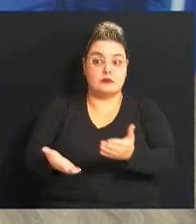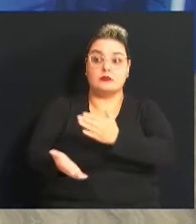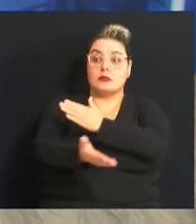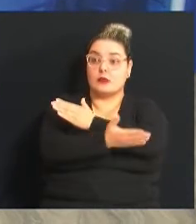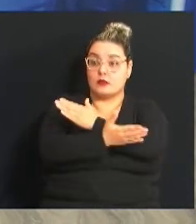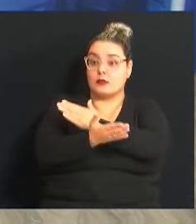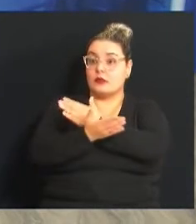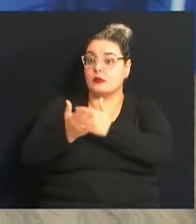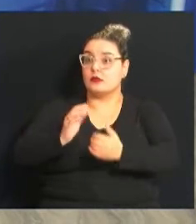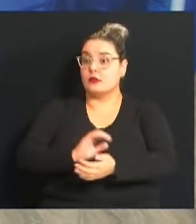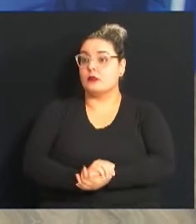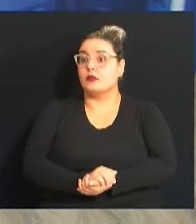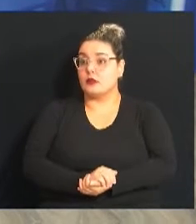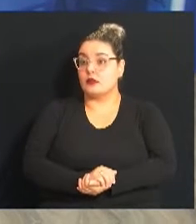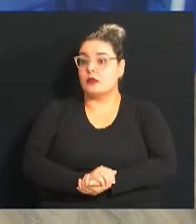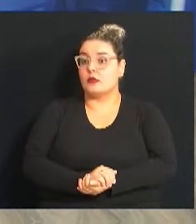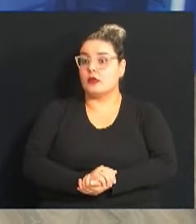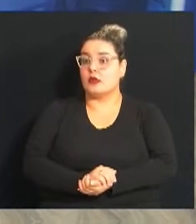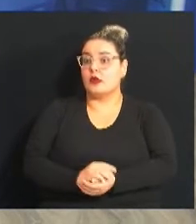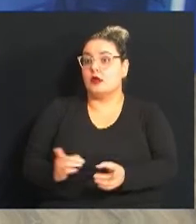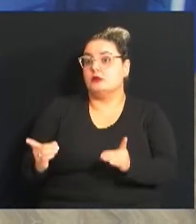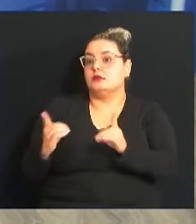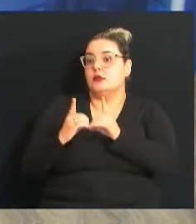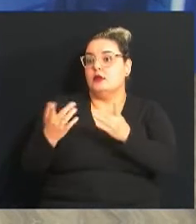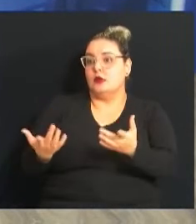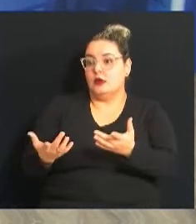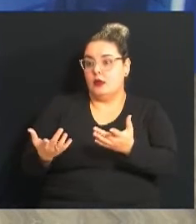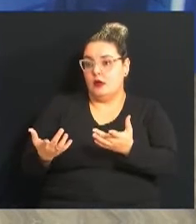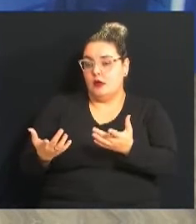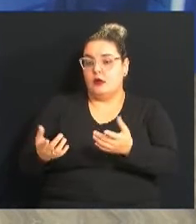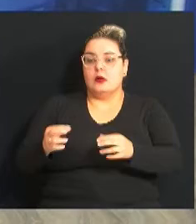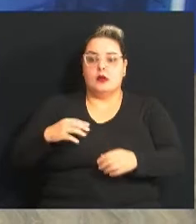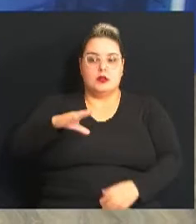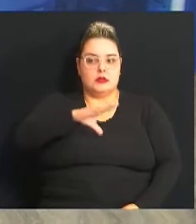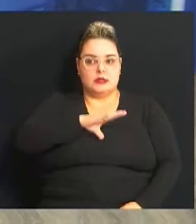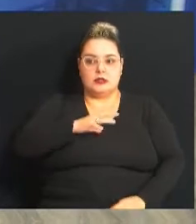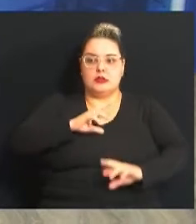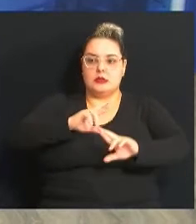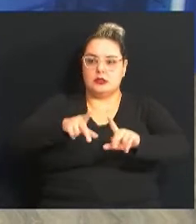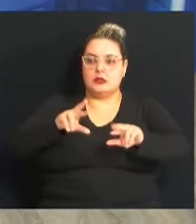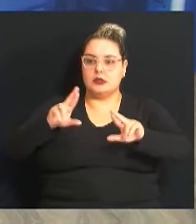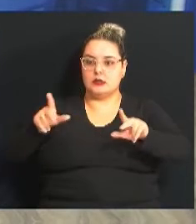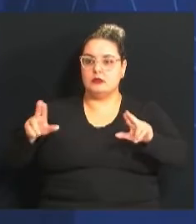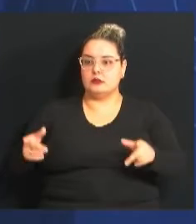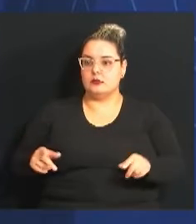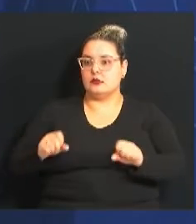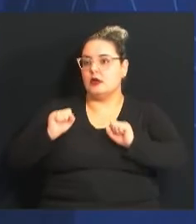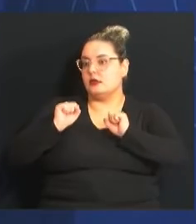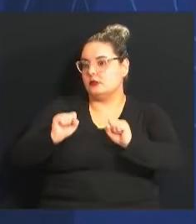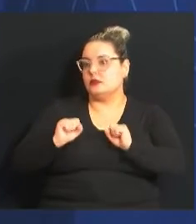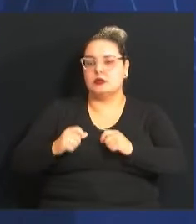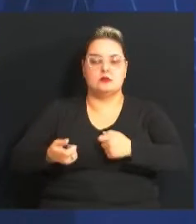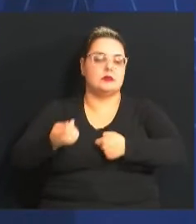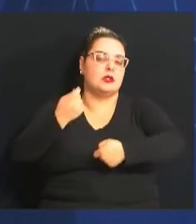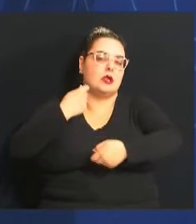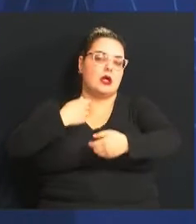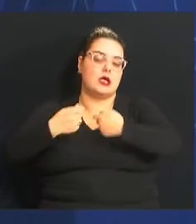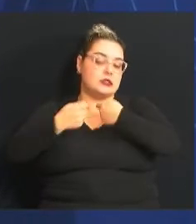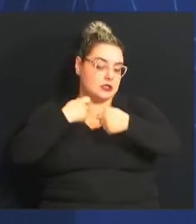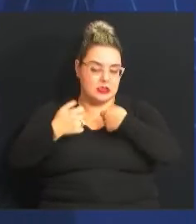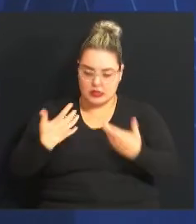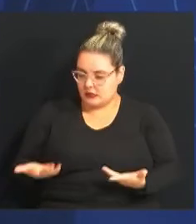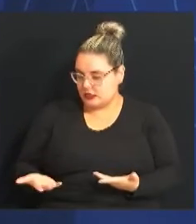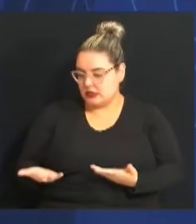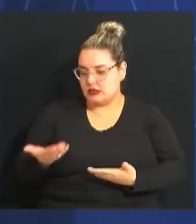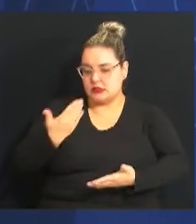nos aproxima, nós estamos em cidades diferentes para possibilitar essa entrevista, ela